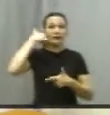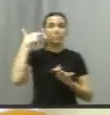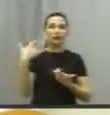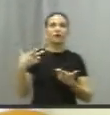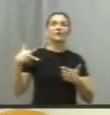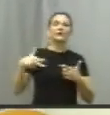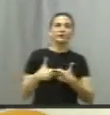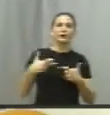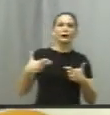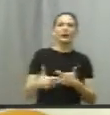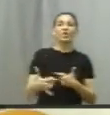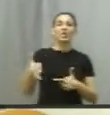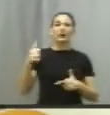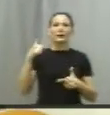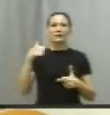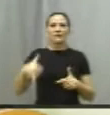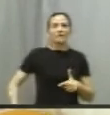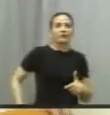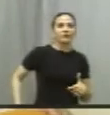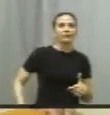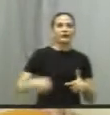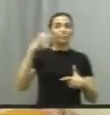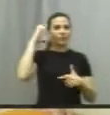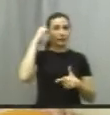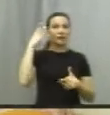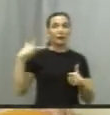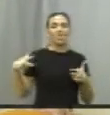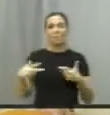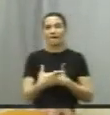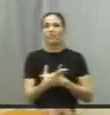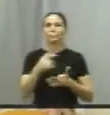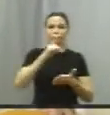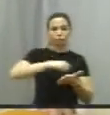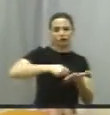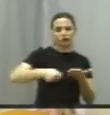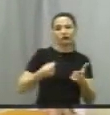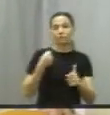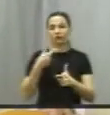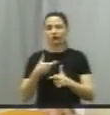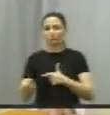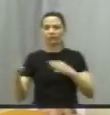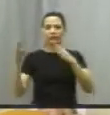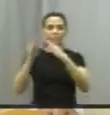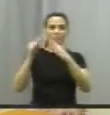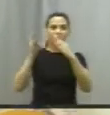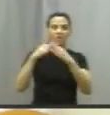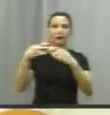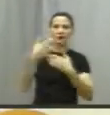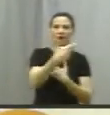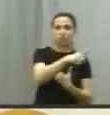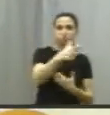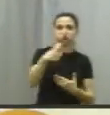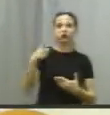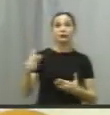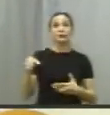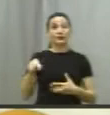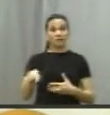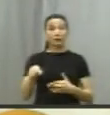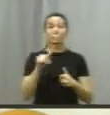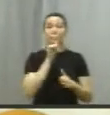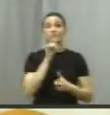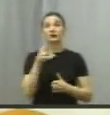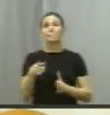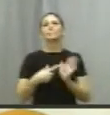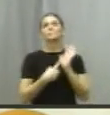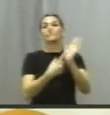prefeitura para ligação de celular. Corte para valer os contratos de locação de imóveis nessa cidade, que aí você vai estar dando